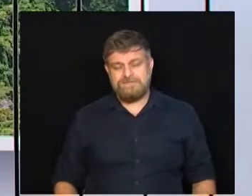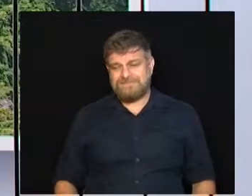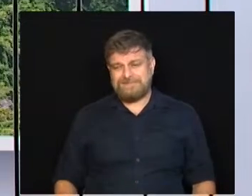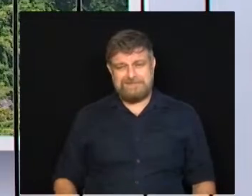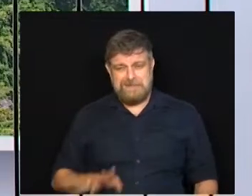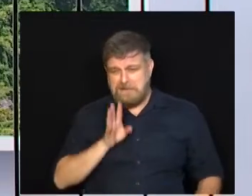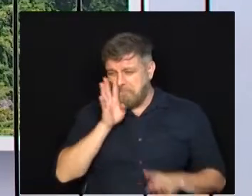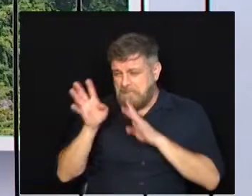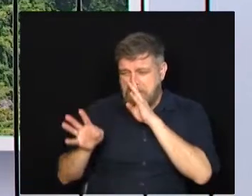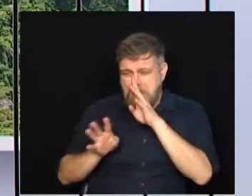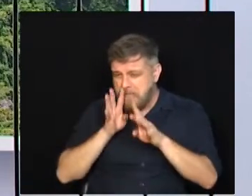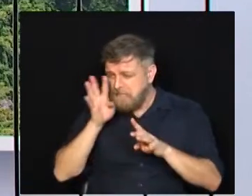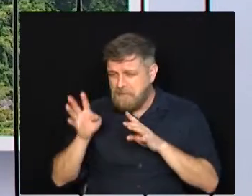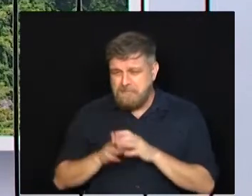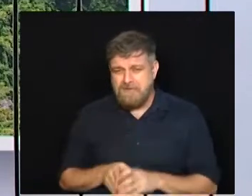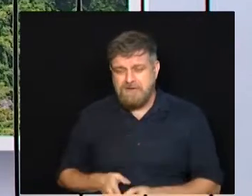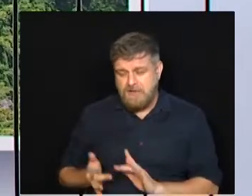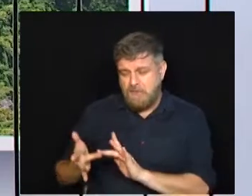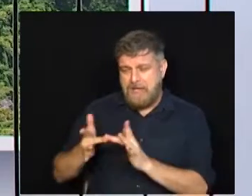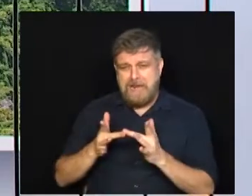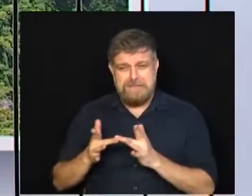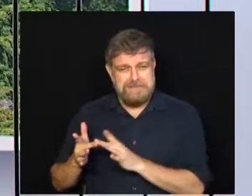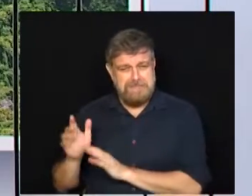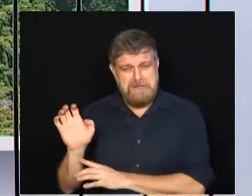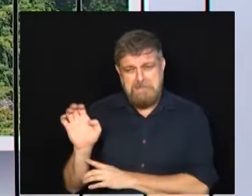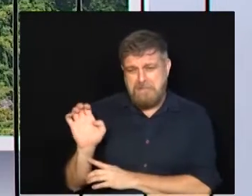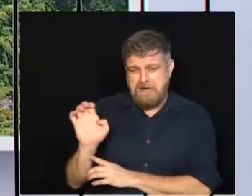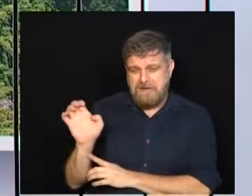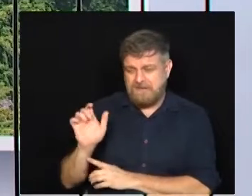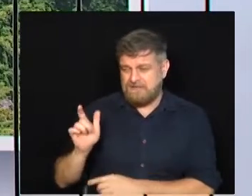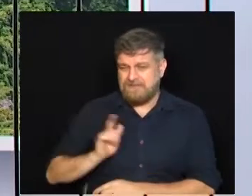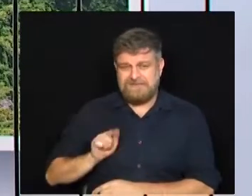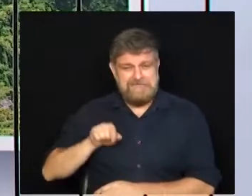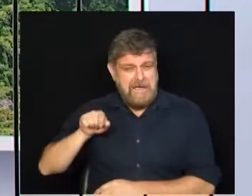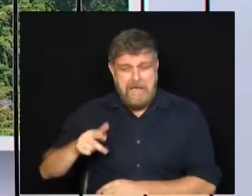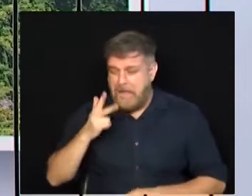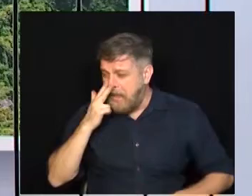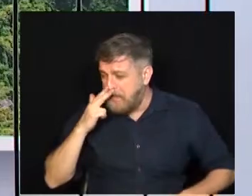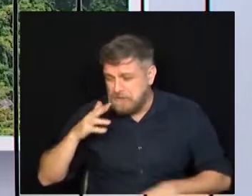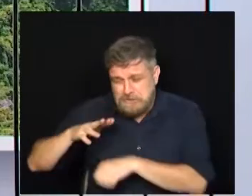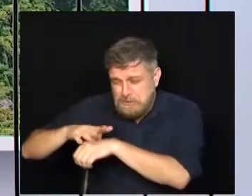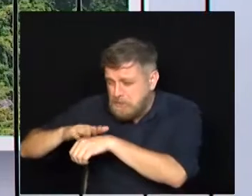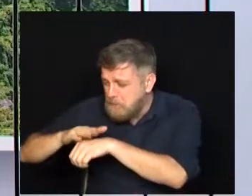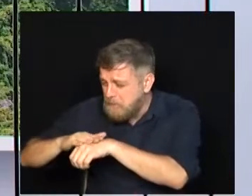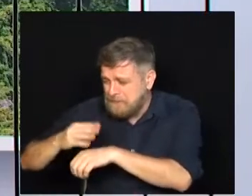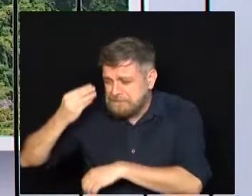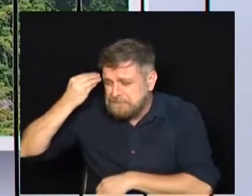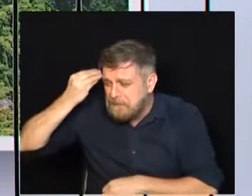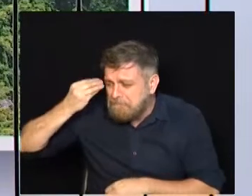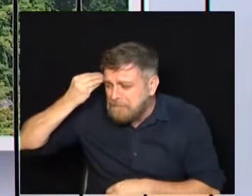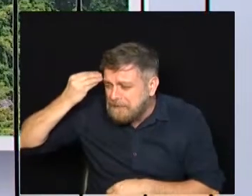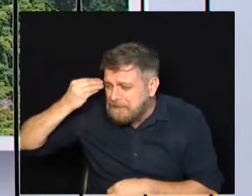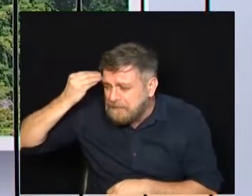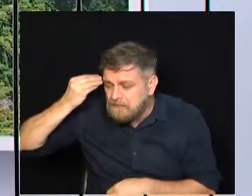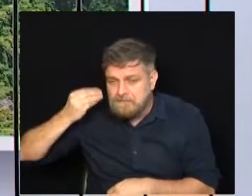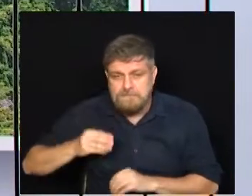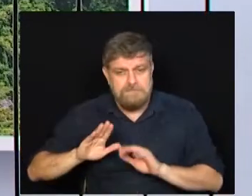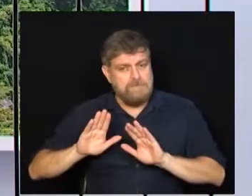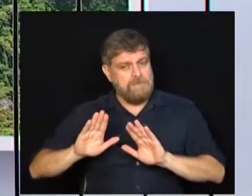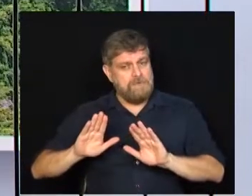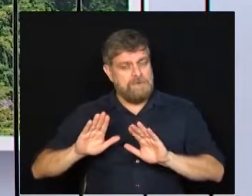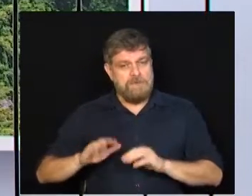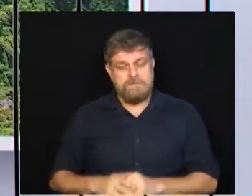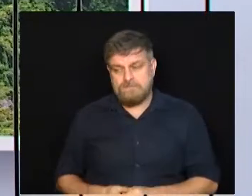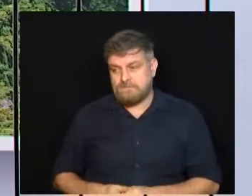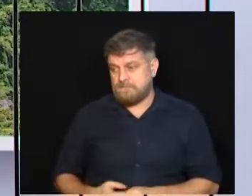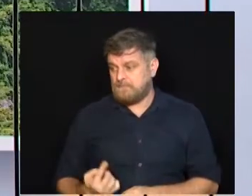homoafetivas, então isso simplesmente era tratado de uma forma de casos psiquiátricos, né, casos clínicos. Então, a